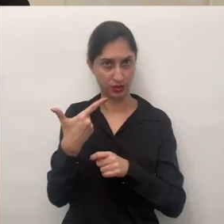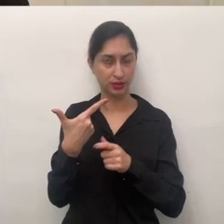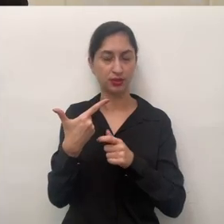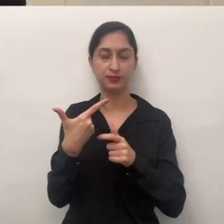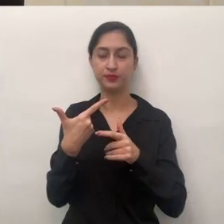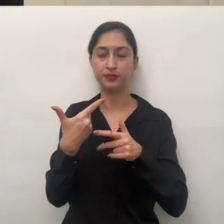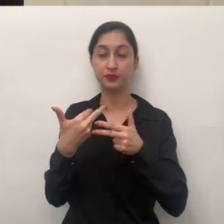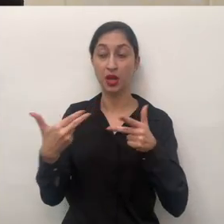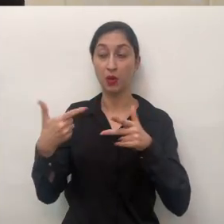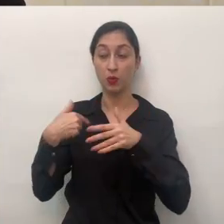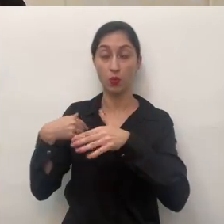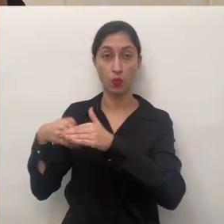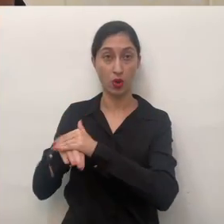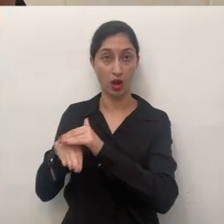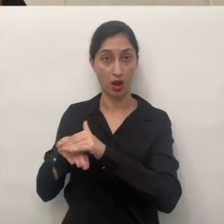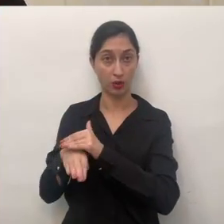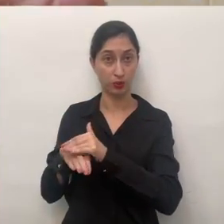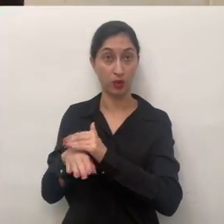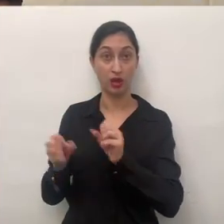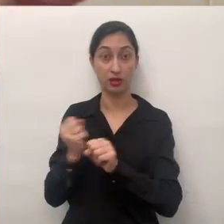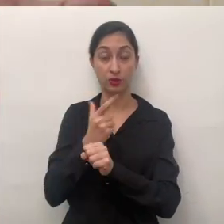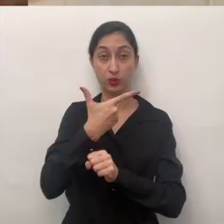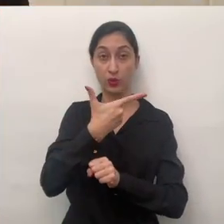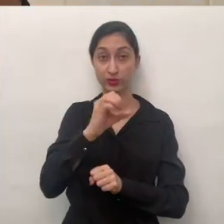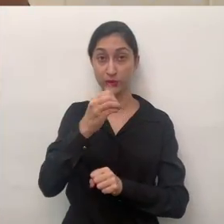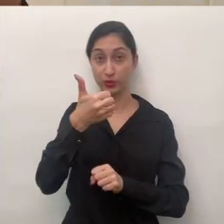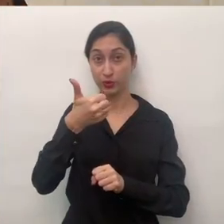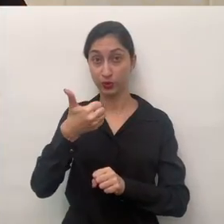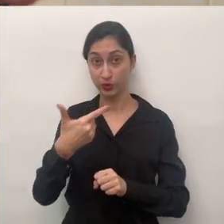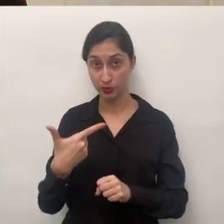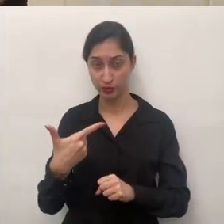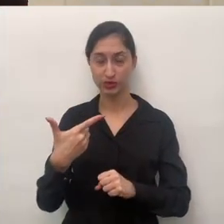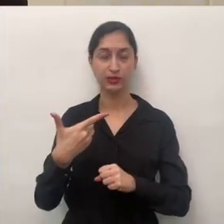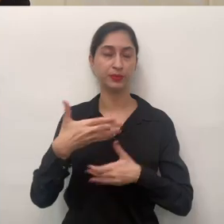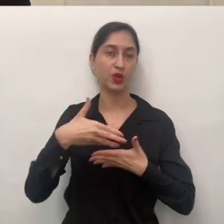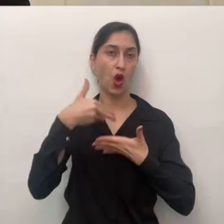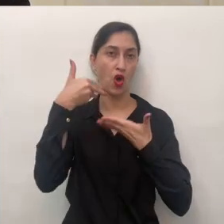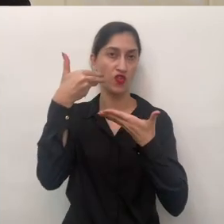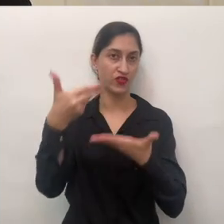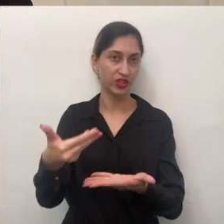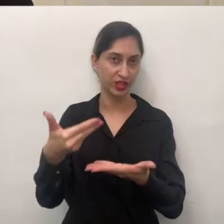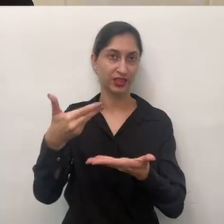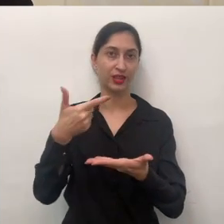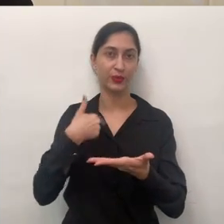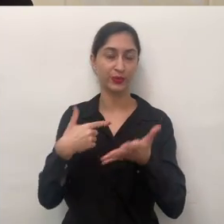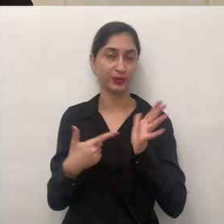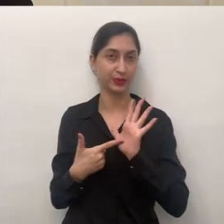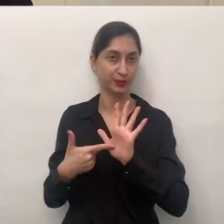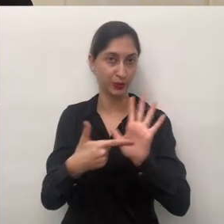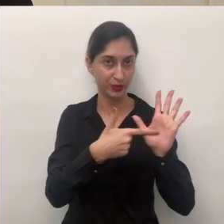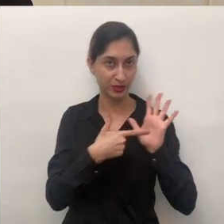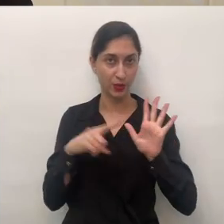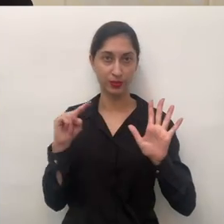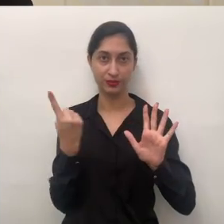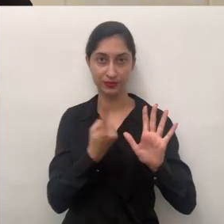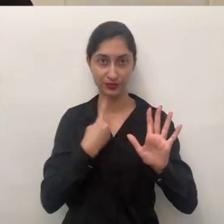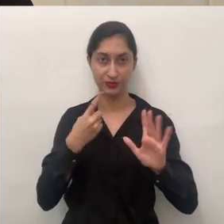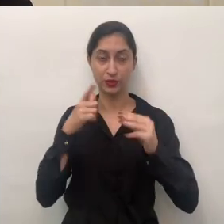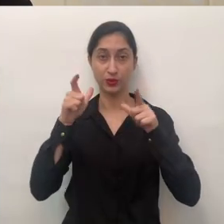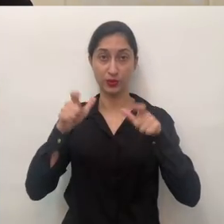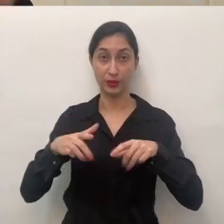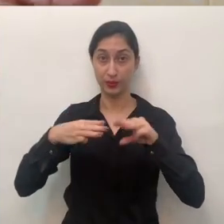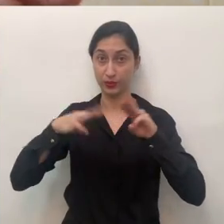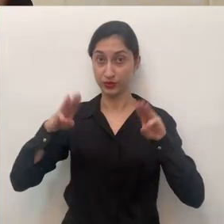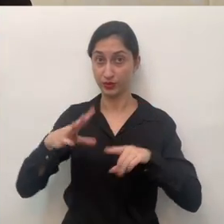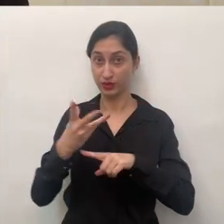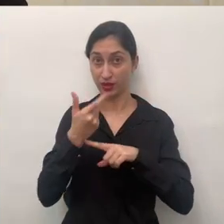mantive guardado no meu ateliê, quando em 2012 eu sou convidada para essa exposição individual no Museu de